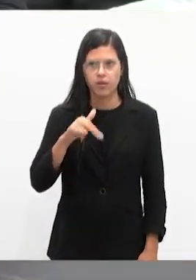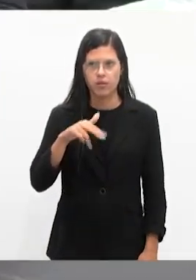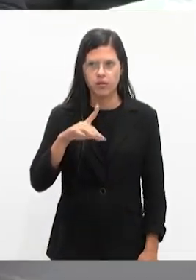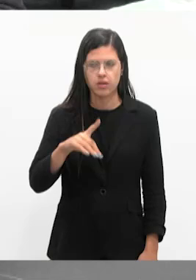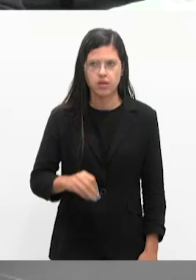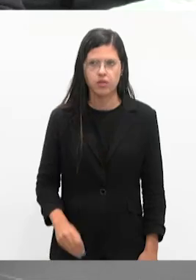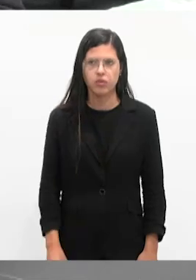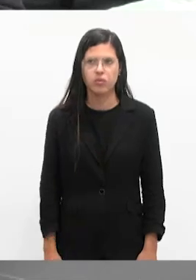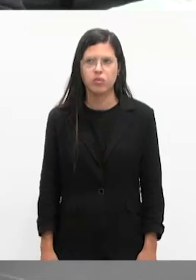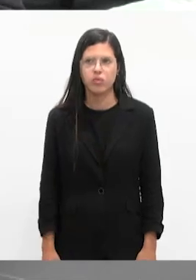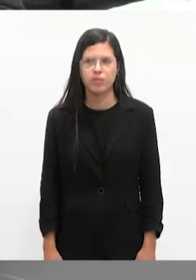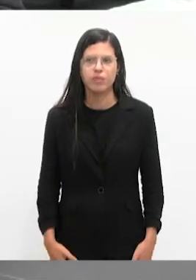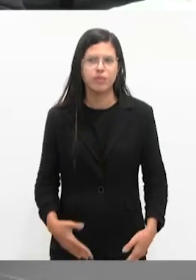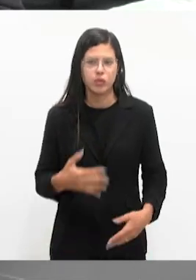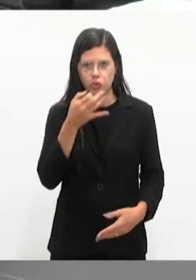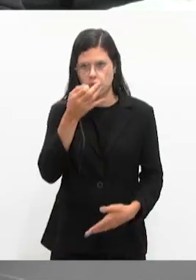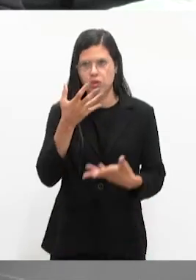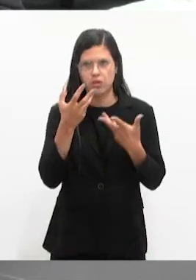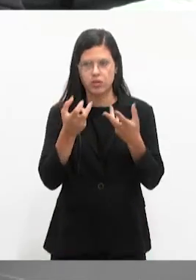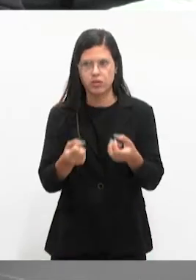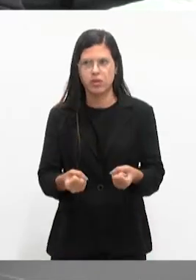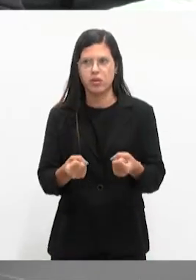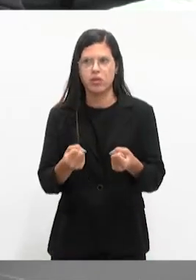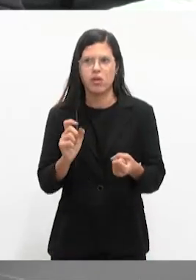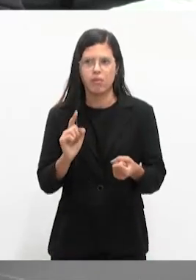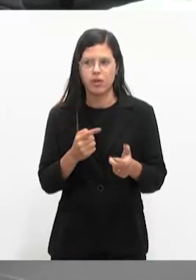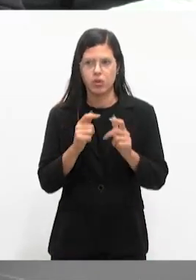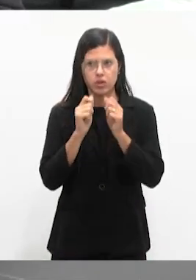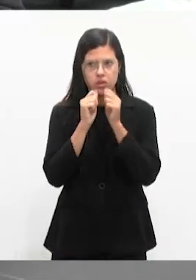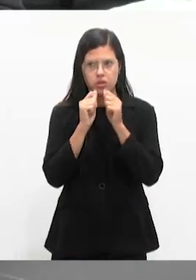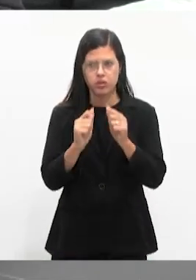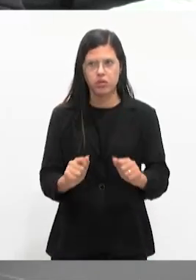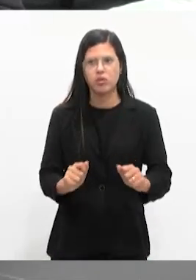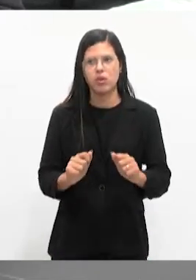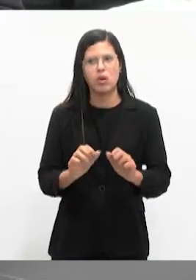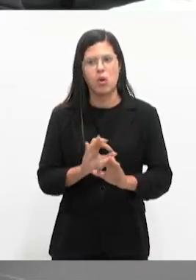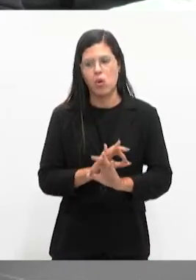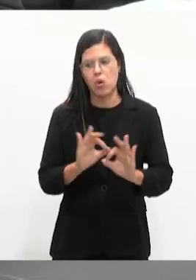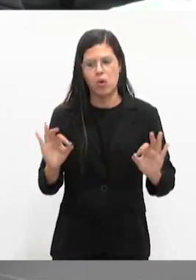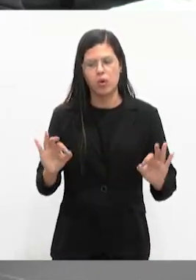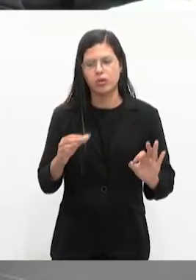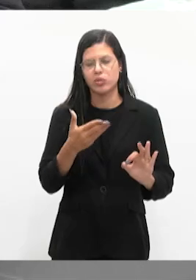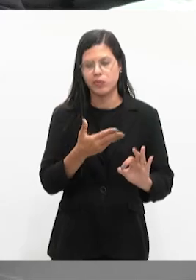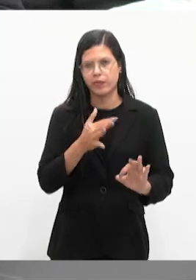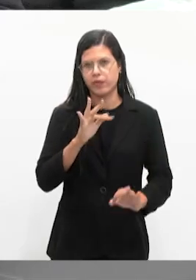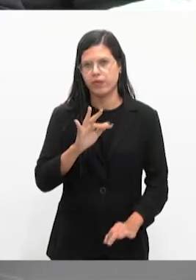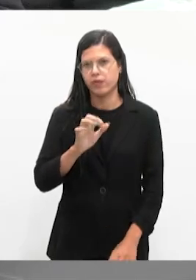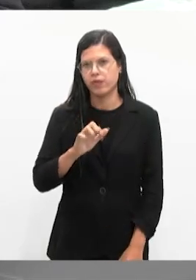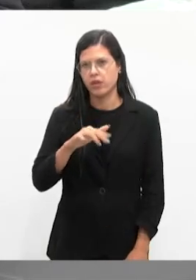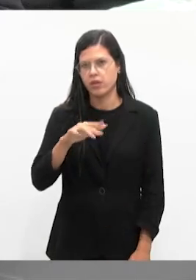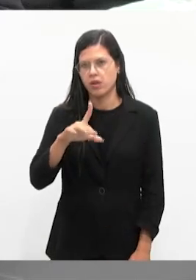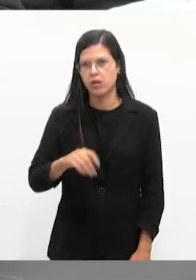Sugestão acatada e pela nossa assessoria aqui, nosso brilhante Fernando Amorim.